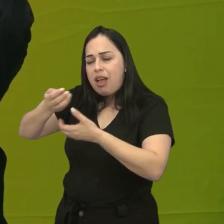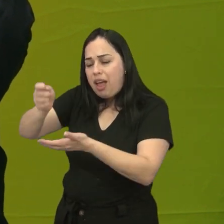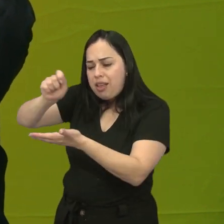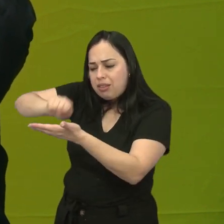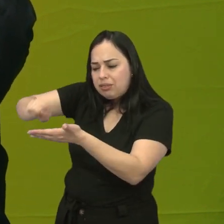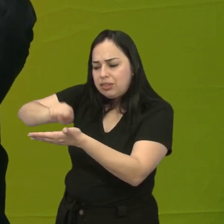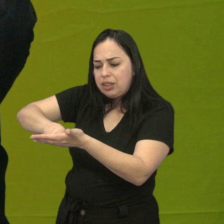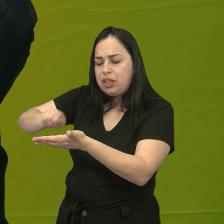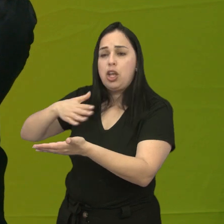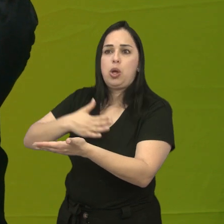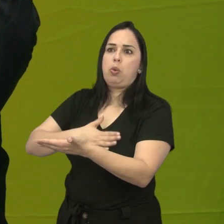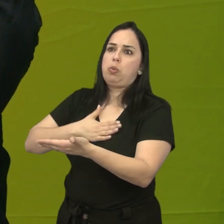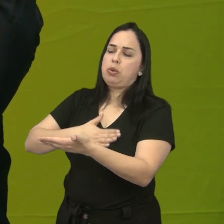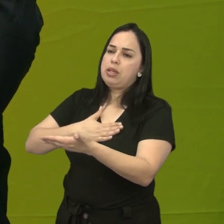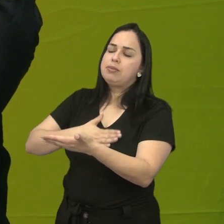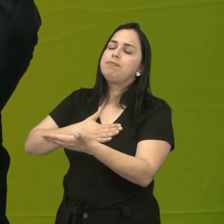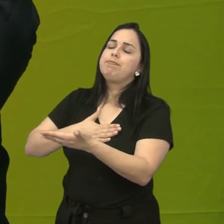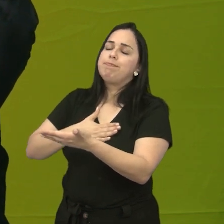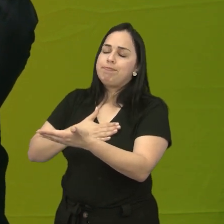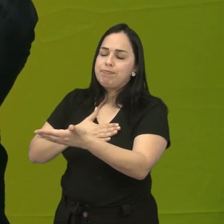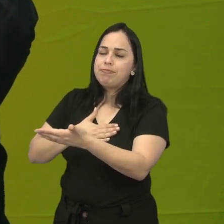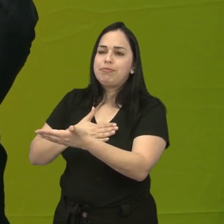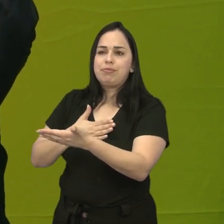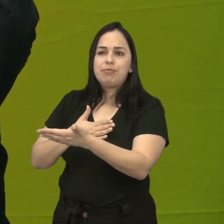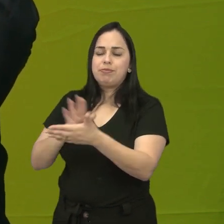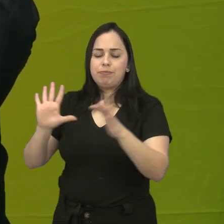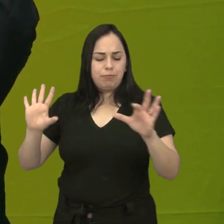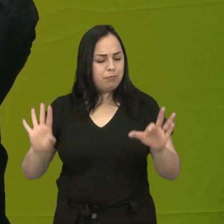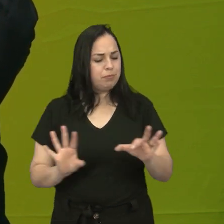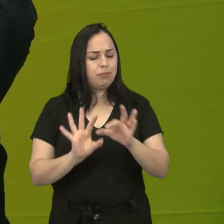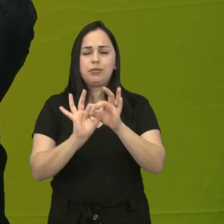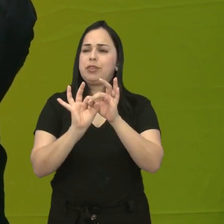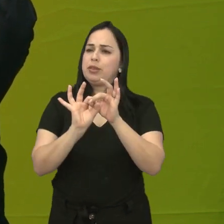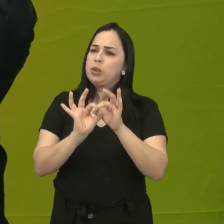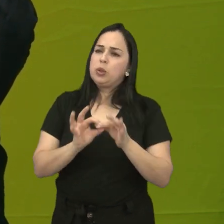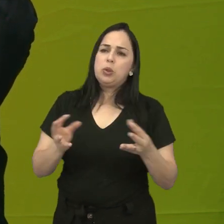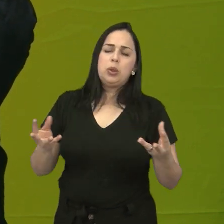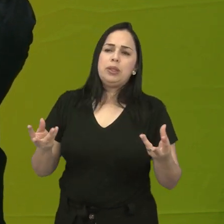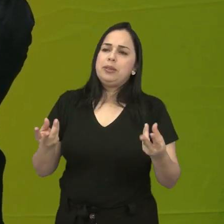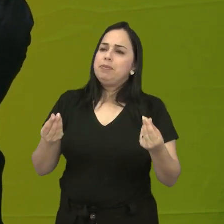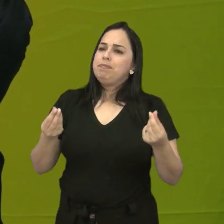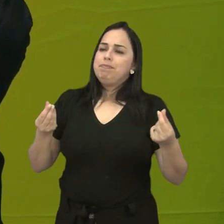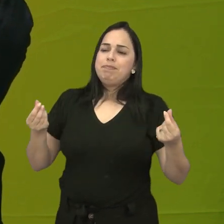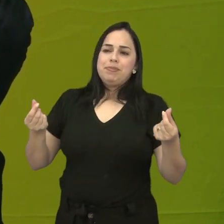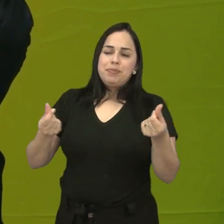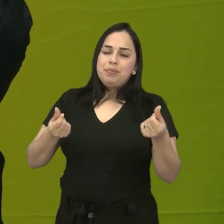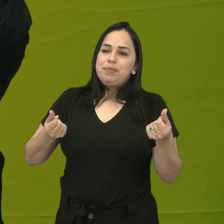também, inclusive, né? Que é uma coisa que eu gosto muito. E, nossa, foi assim...